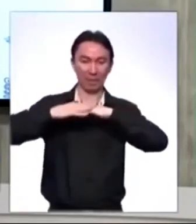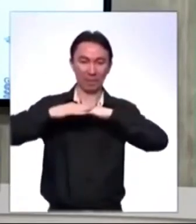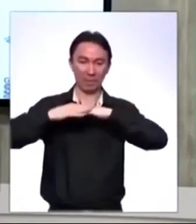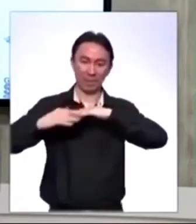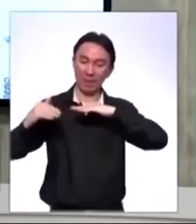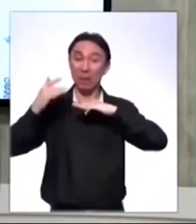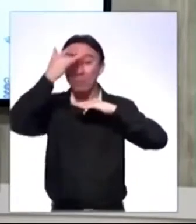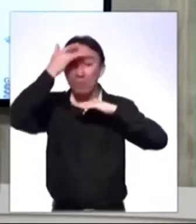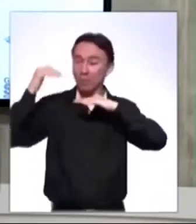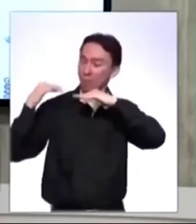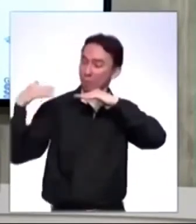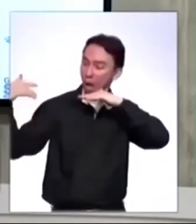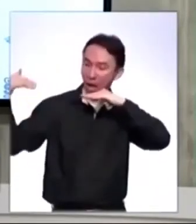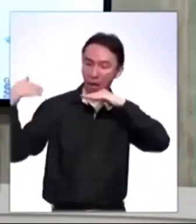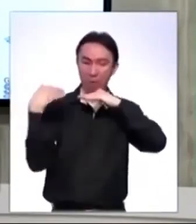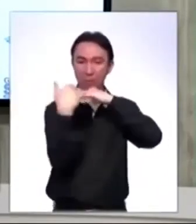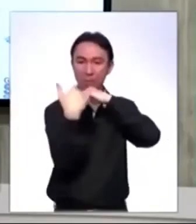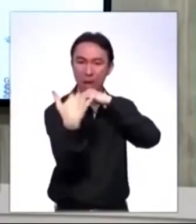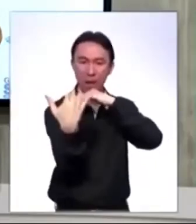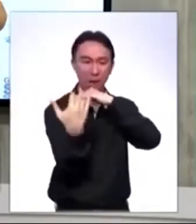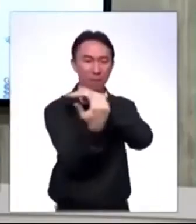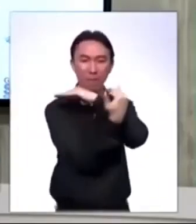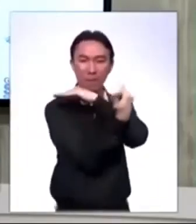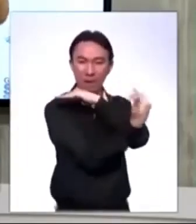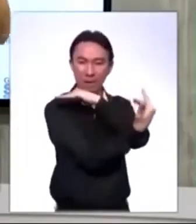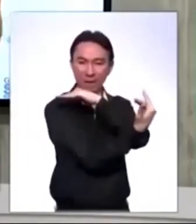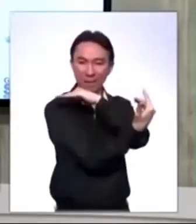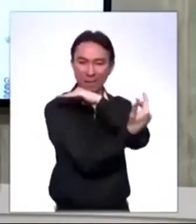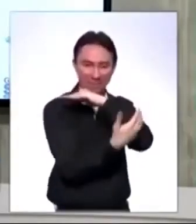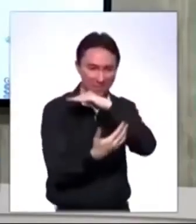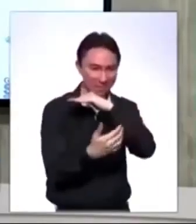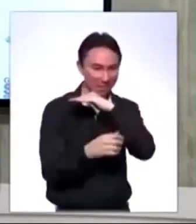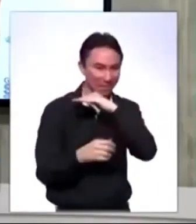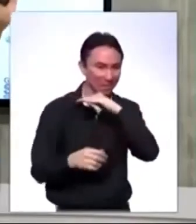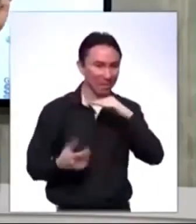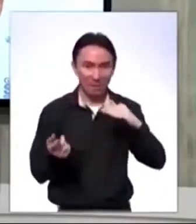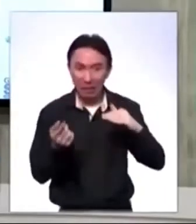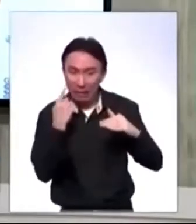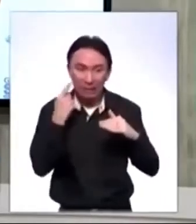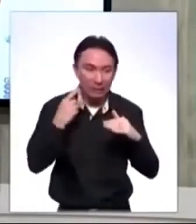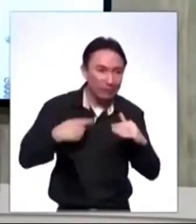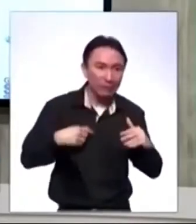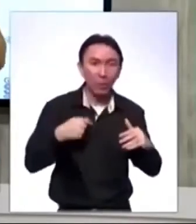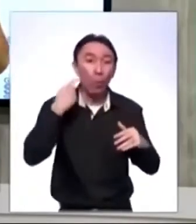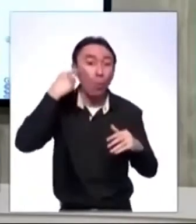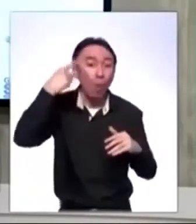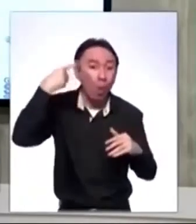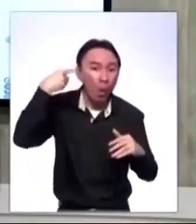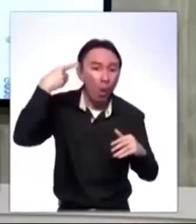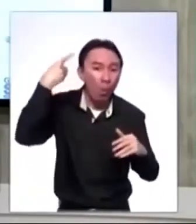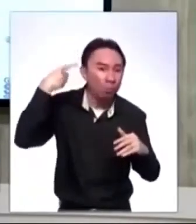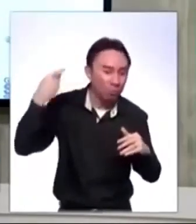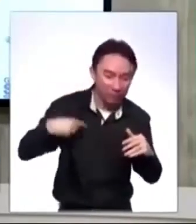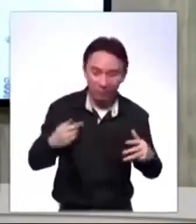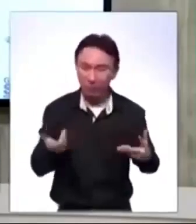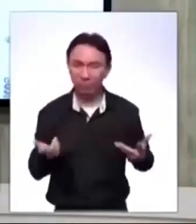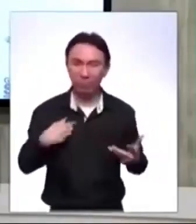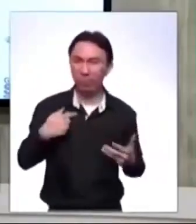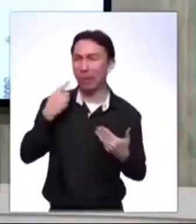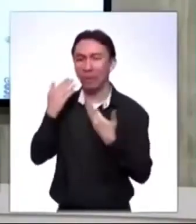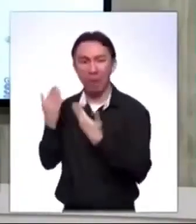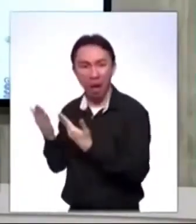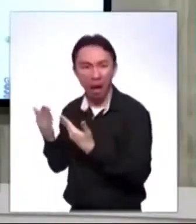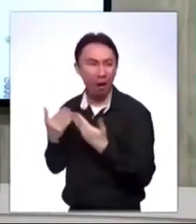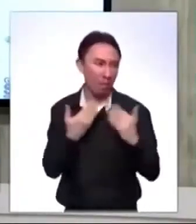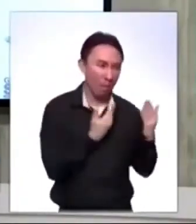certo? Vai ter gente aqui, vai ter gente aqui, vai ter gente lá. Isso muda completamente o jeito do ator atuar. Porque ele tem que falar com gente aqui e